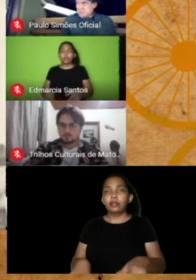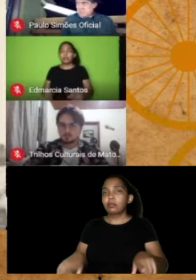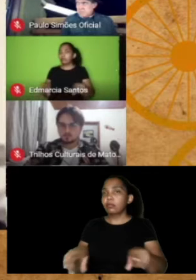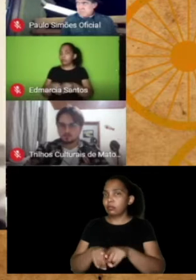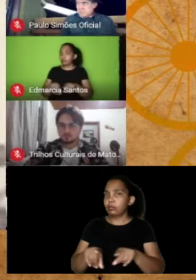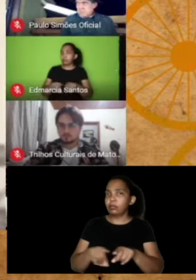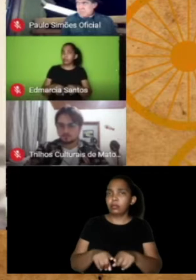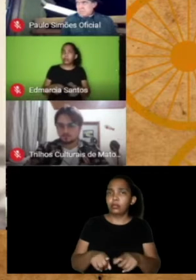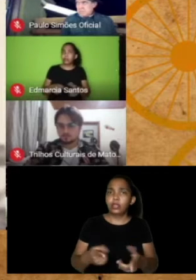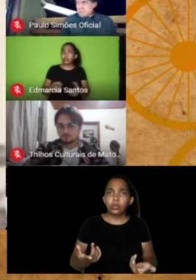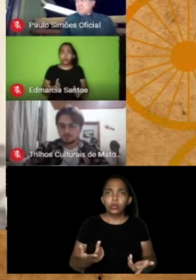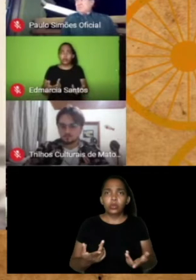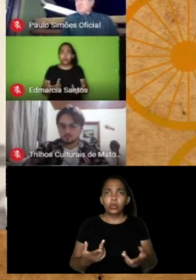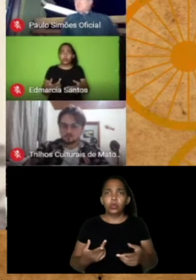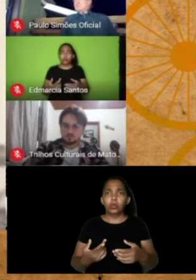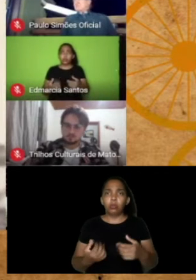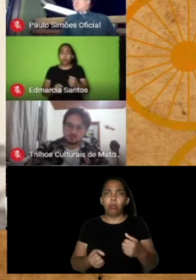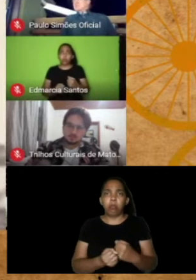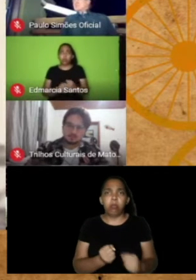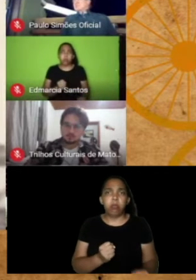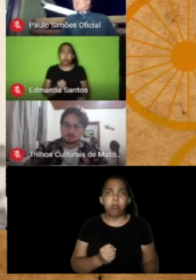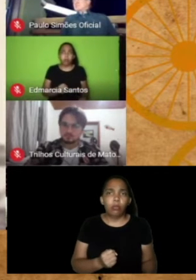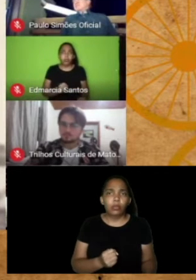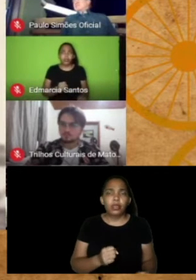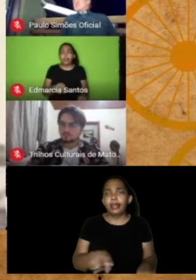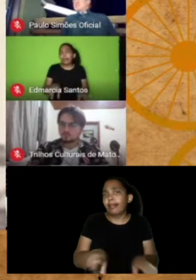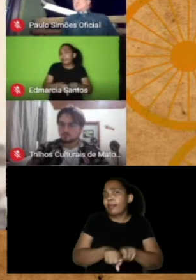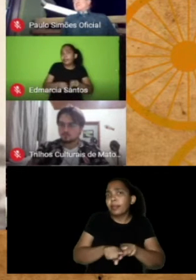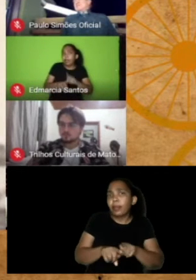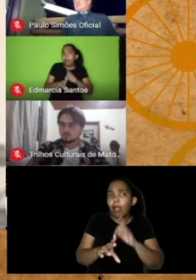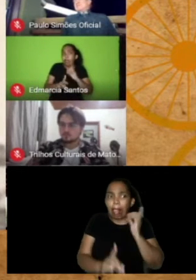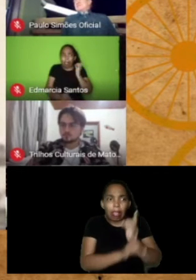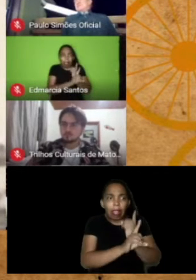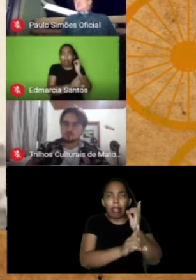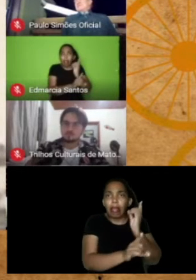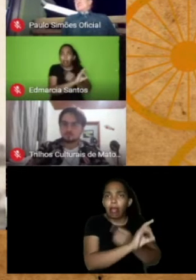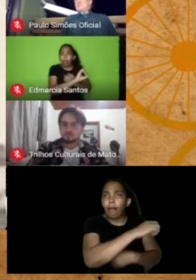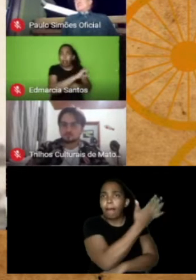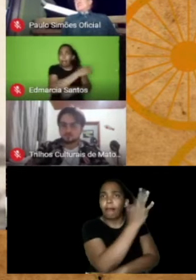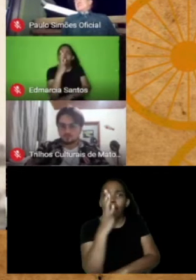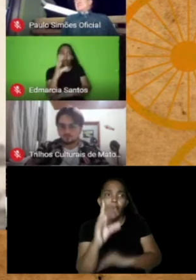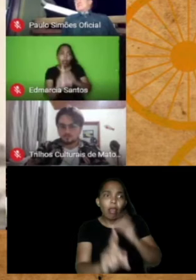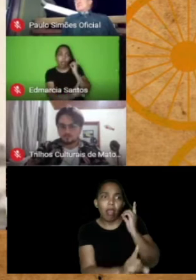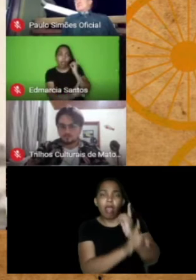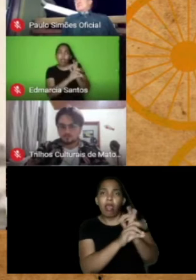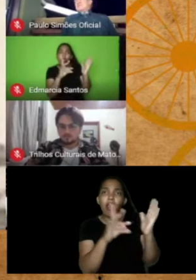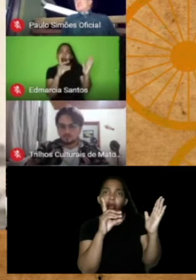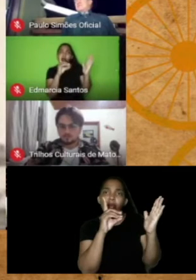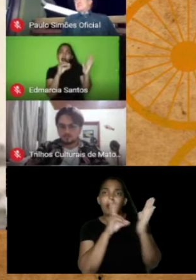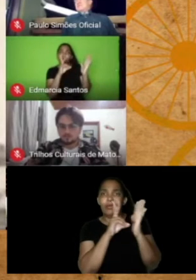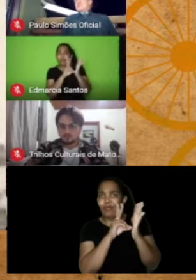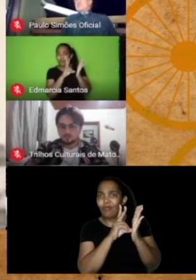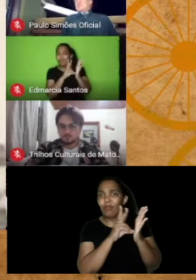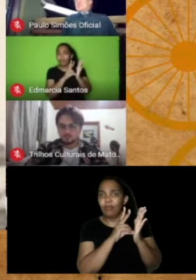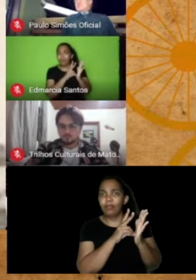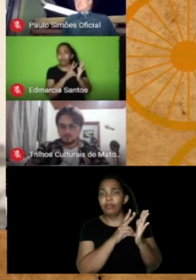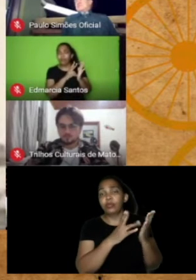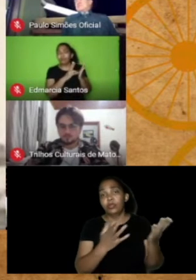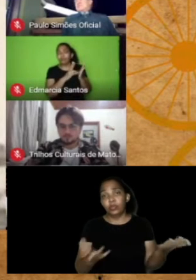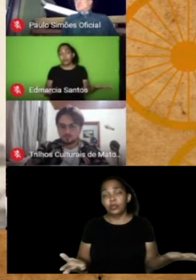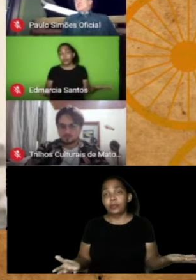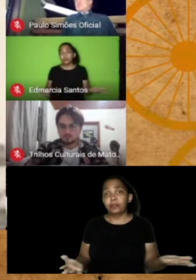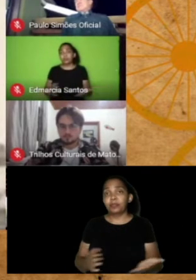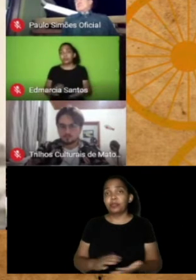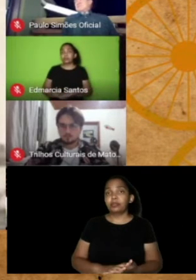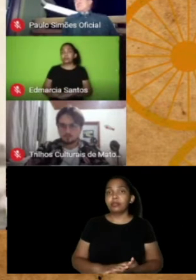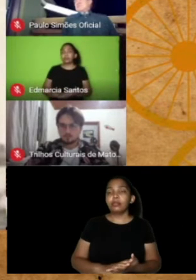na picada, nos matos, e se confrontavam com os índios. Então, a parte humana da ferrovia,